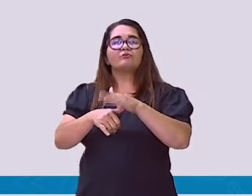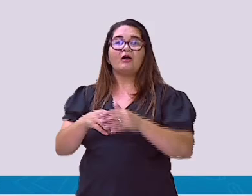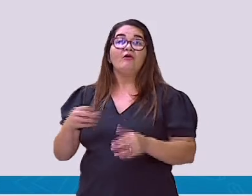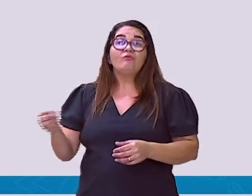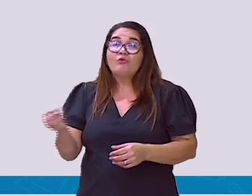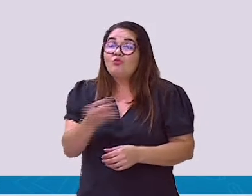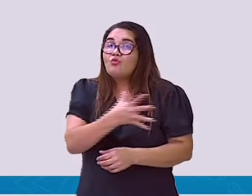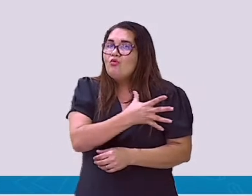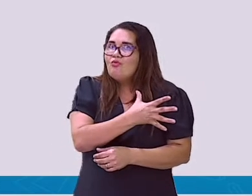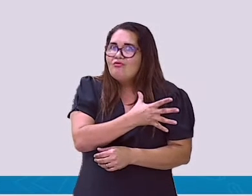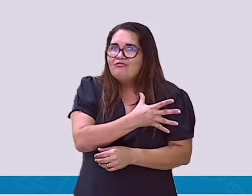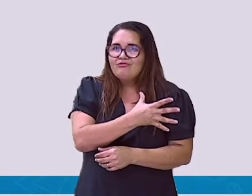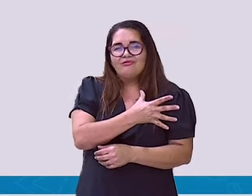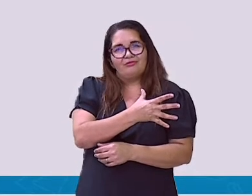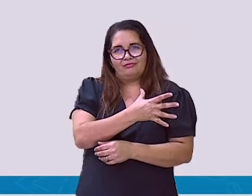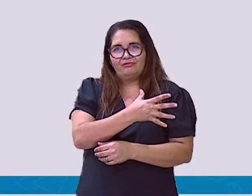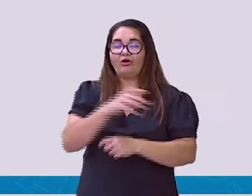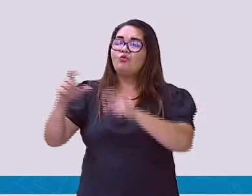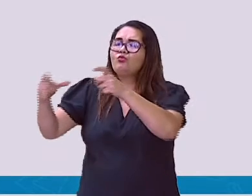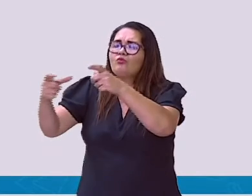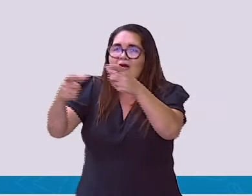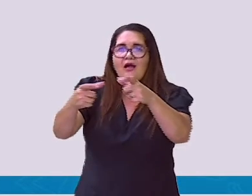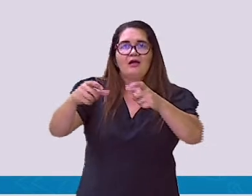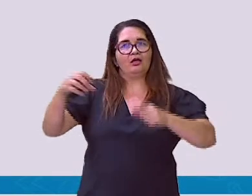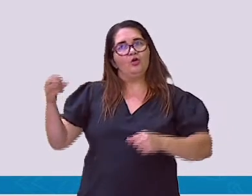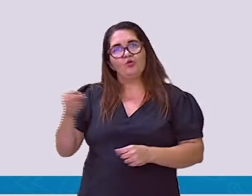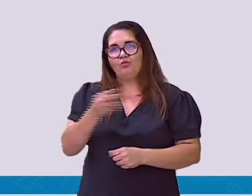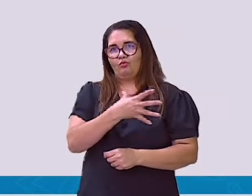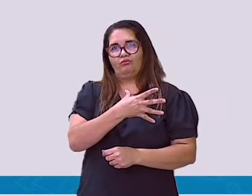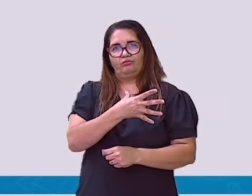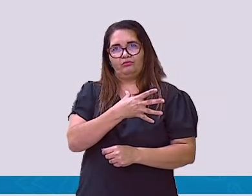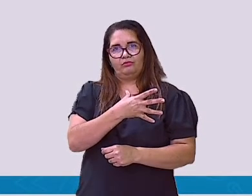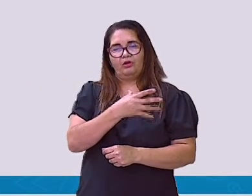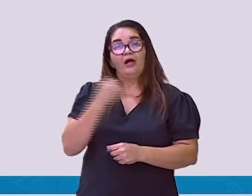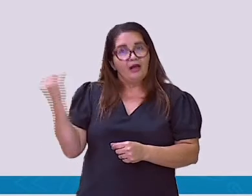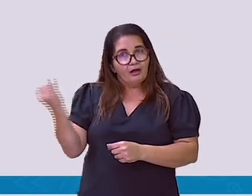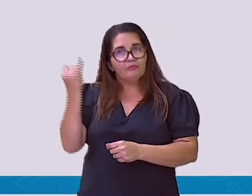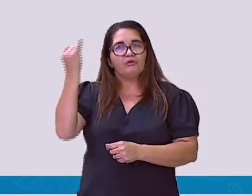Então, é importante a gente observar isso.